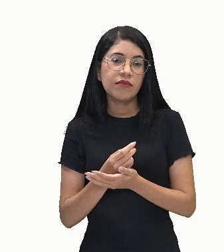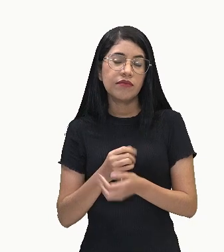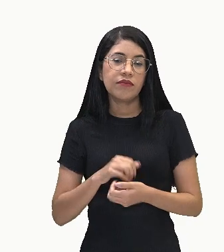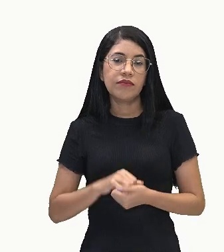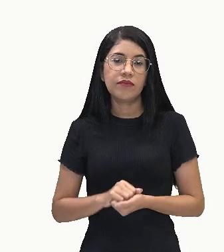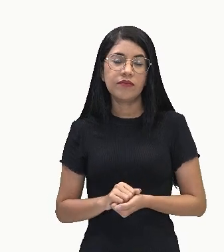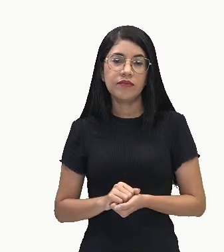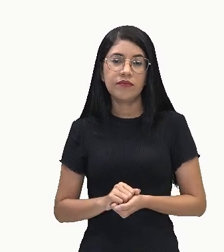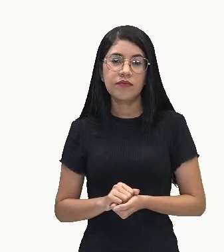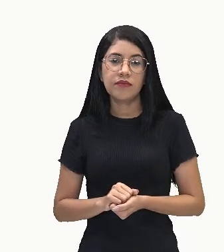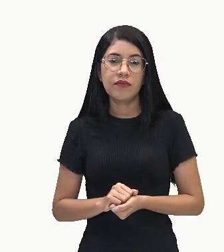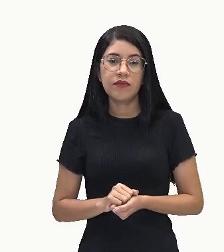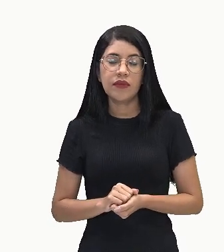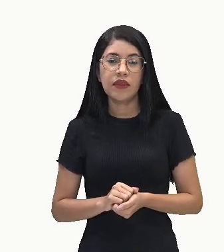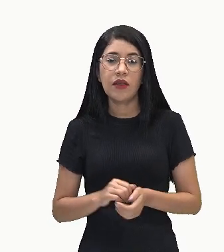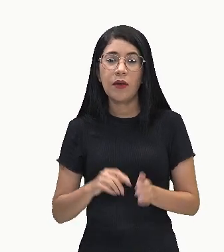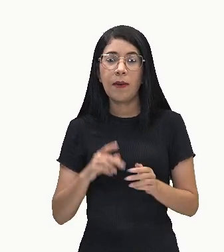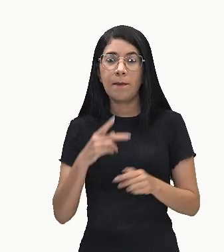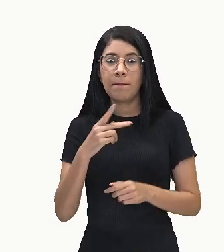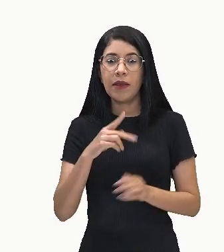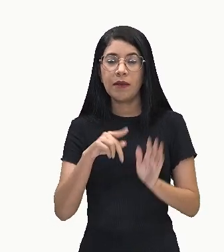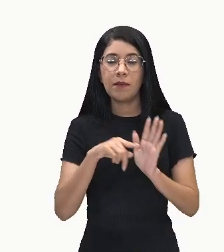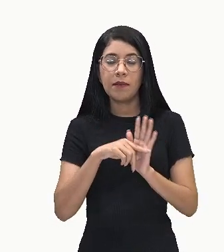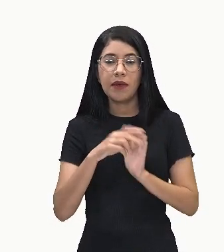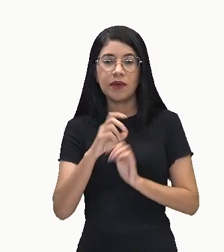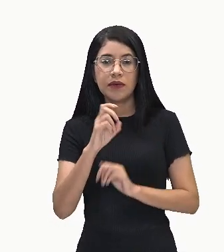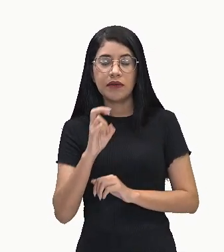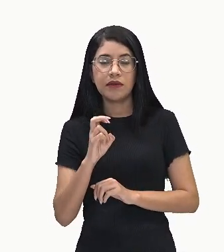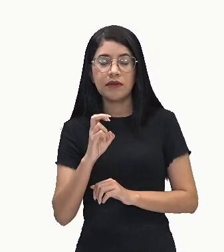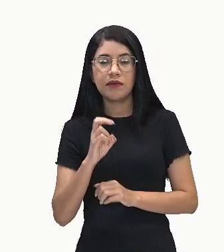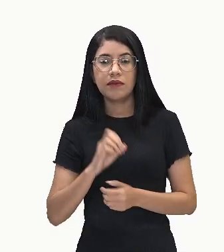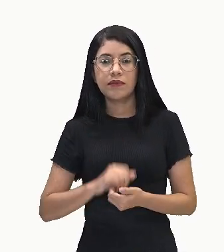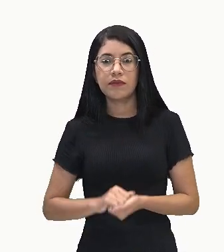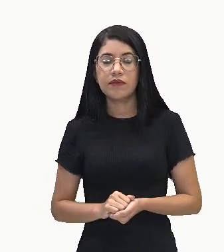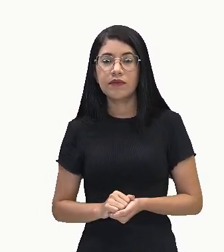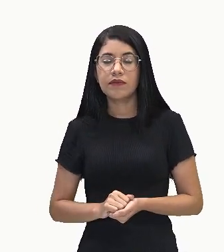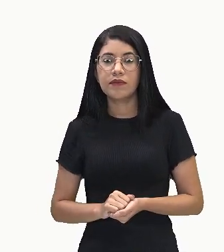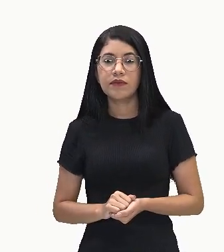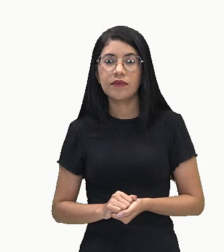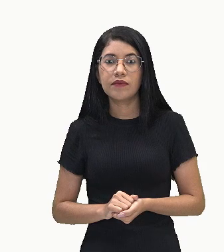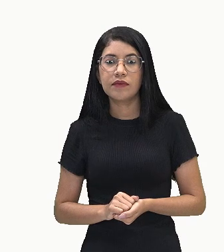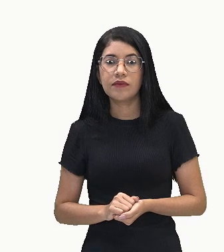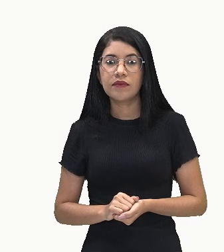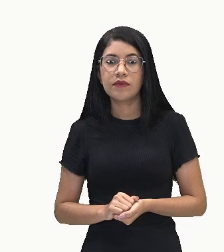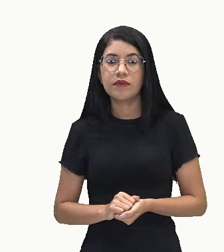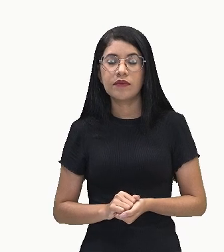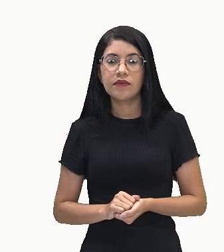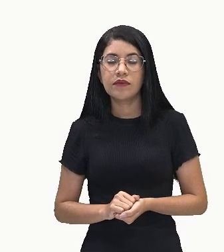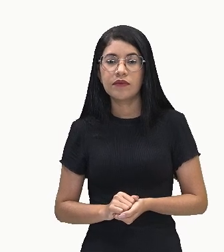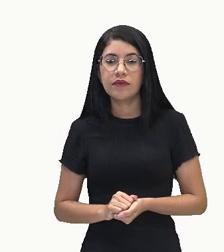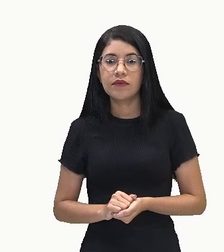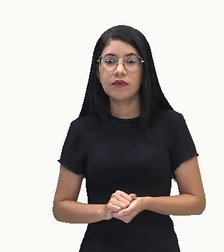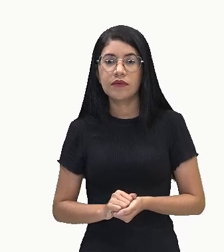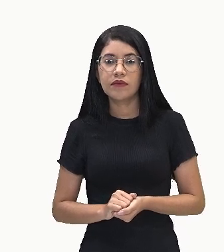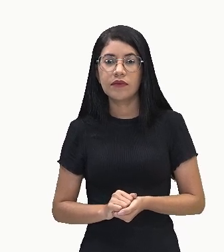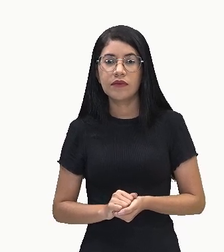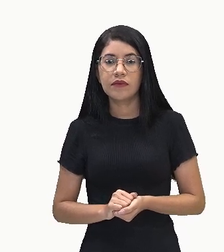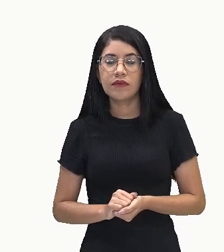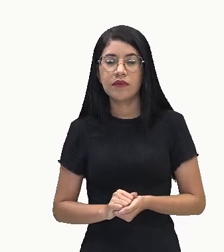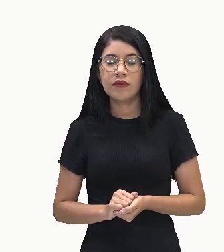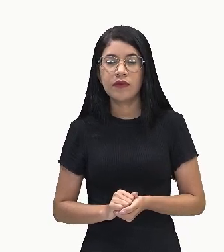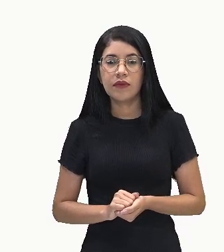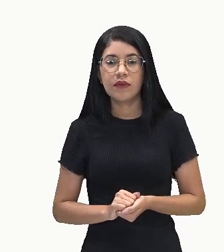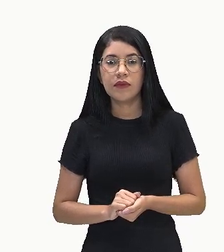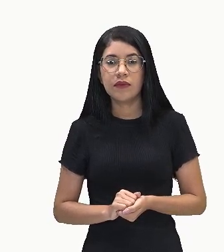o valor de menos 5. Quem é P de menos 5? Como se trata de um número negativo, né? Nós vamos ter x ao